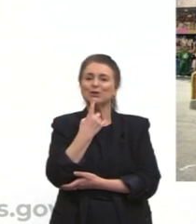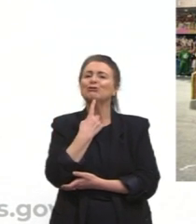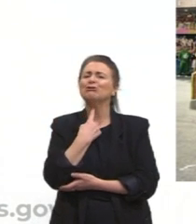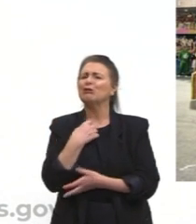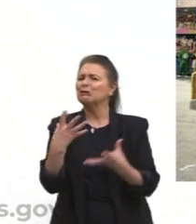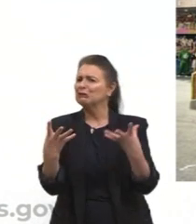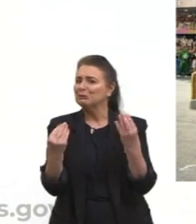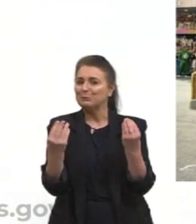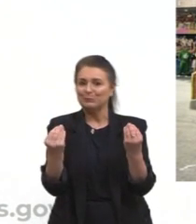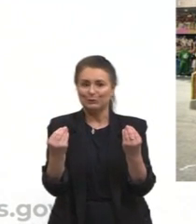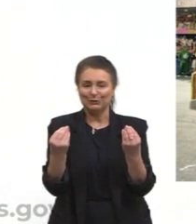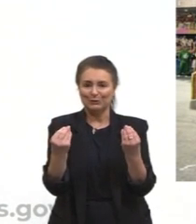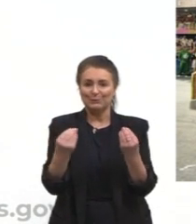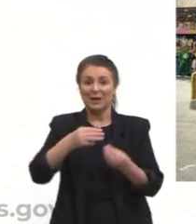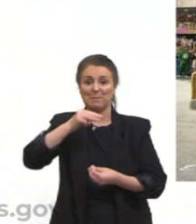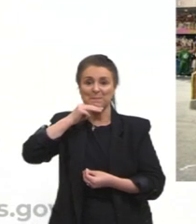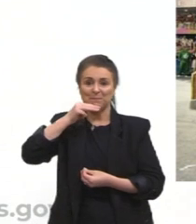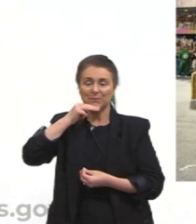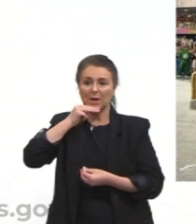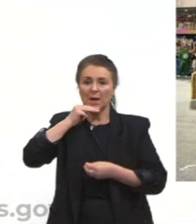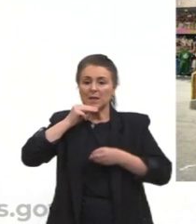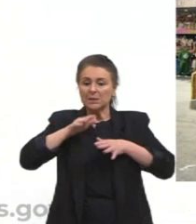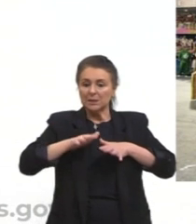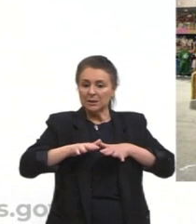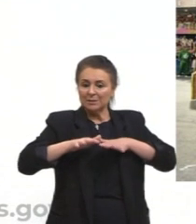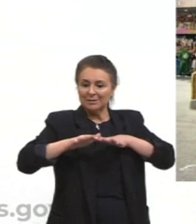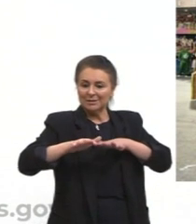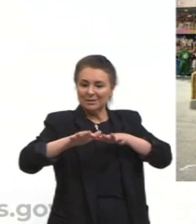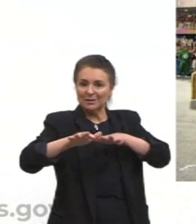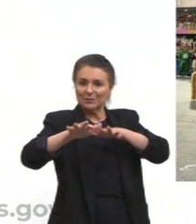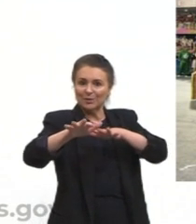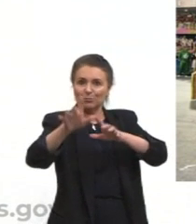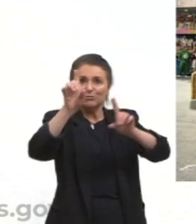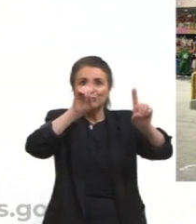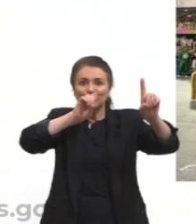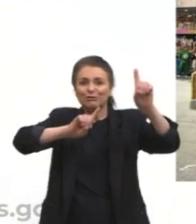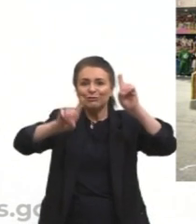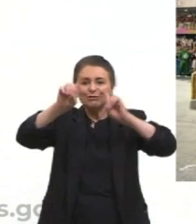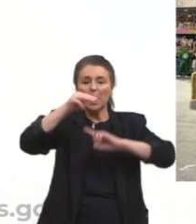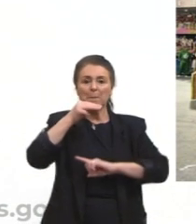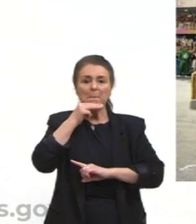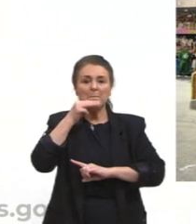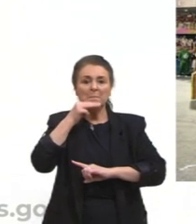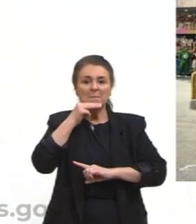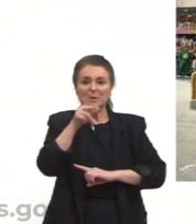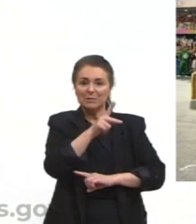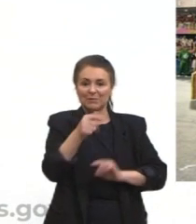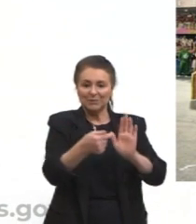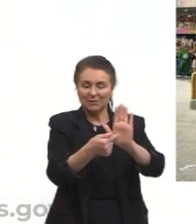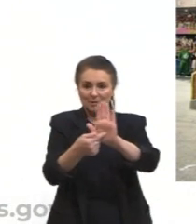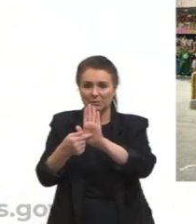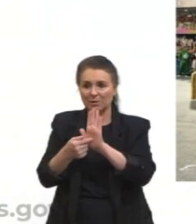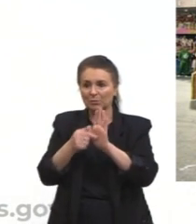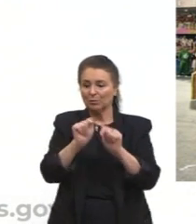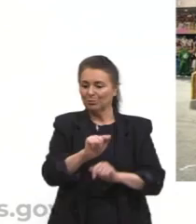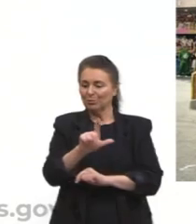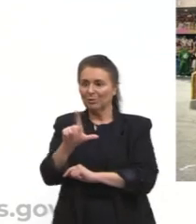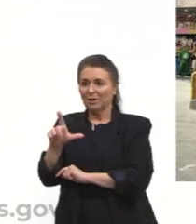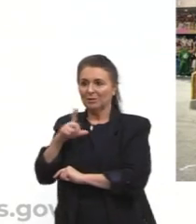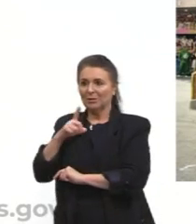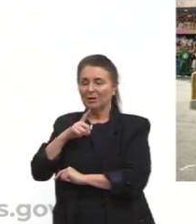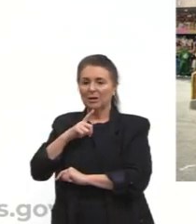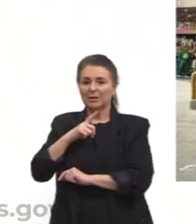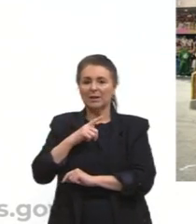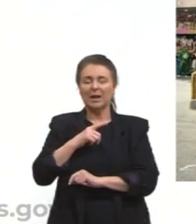por sinal esse desfile aí é legal aqui que eu trago a mangueira e ao lado gente eu trago esse artista